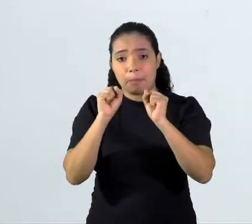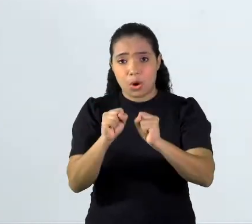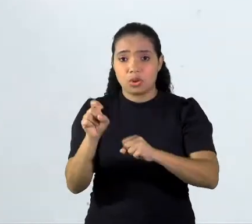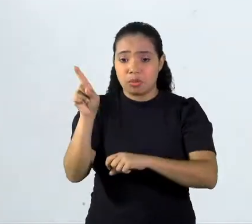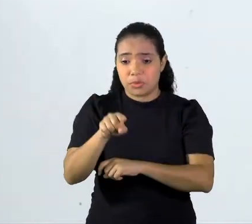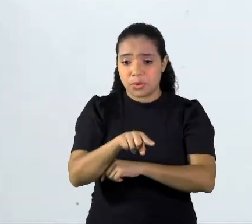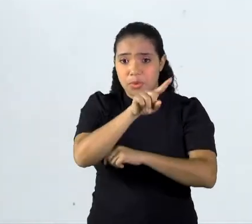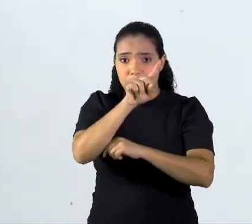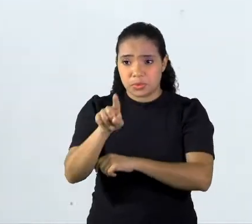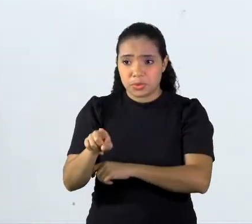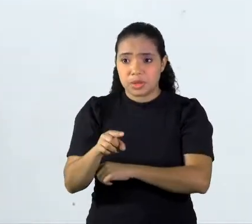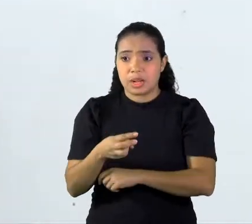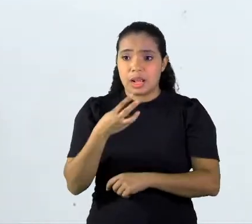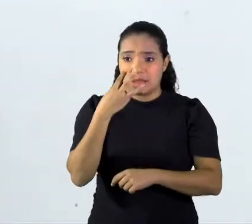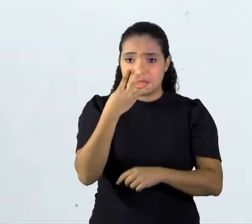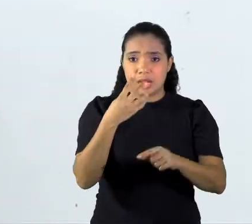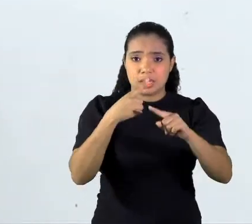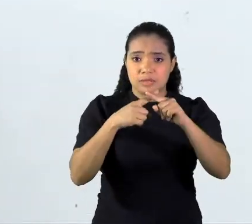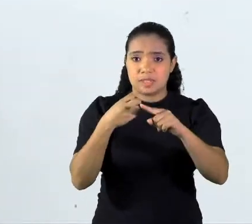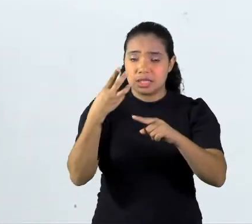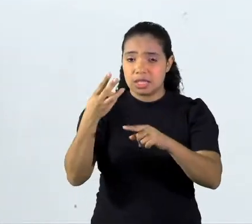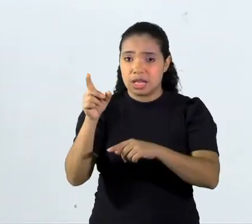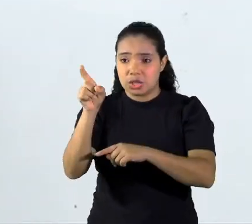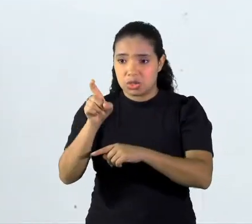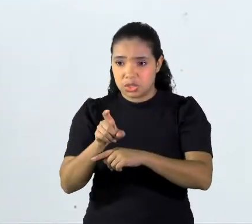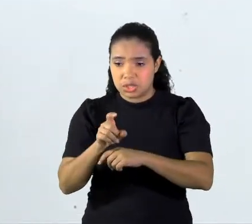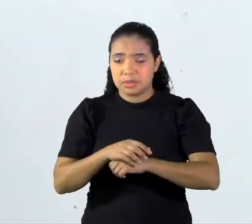tenho 3 vezes 3x,